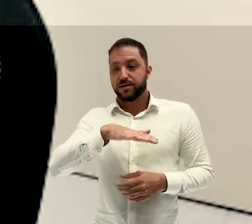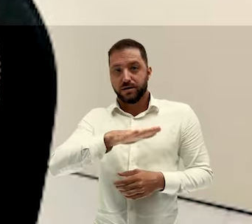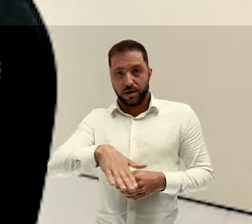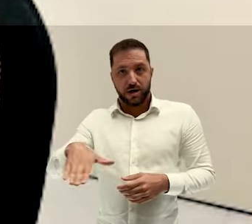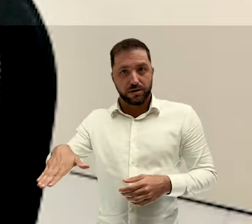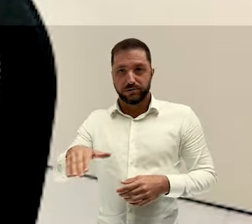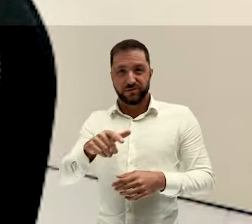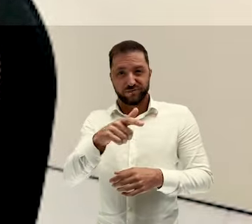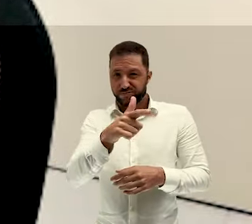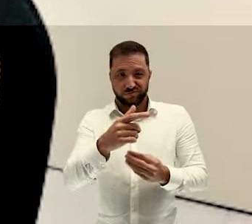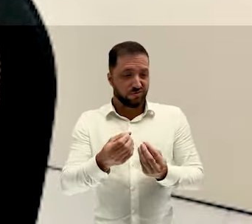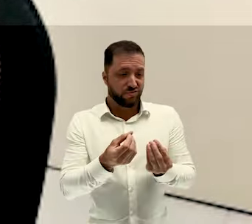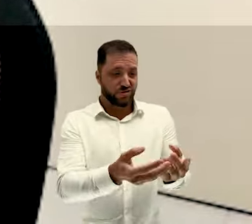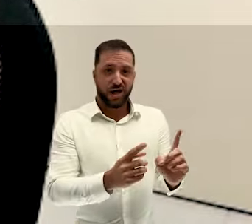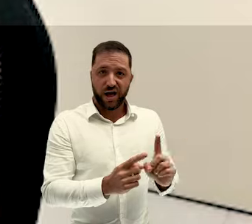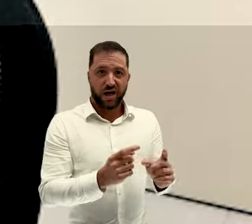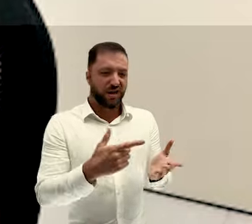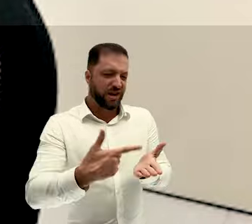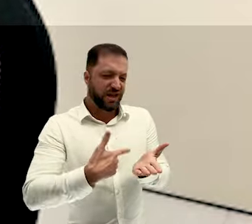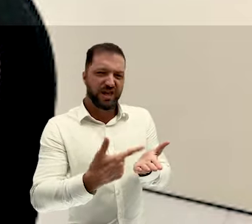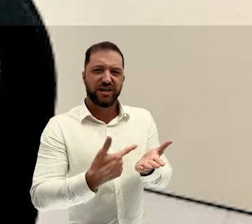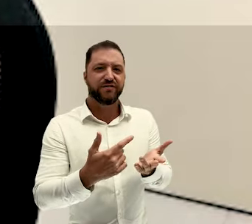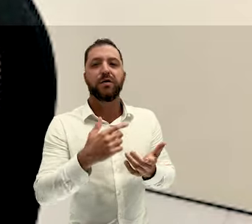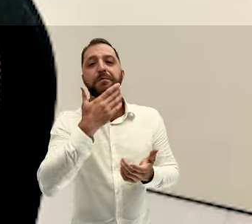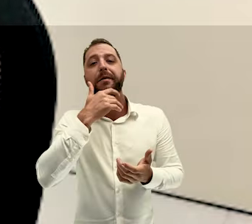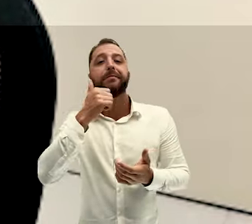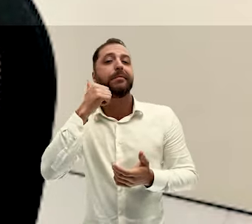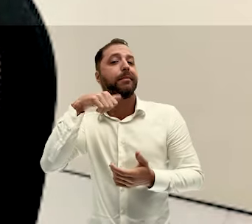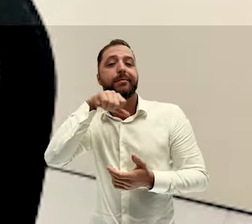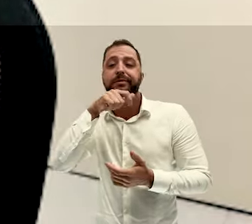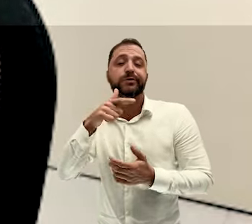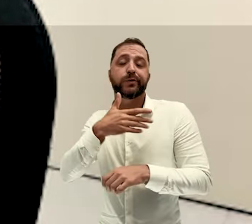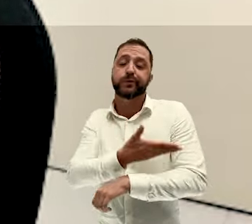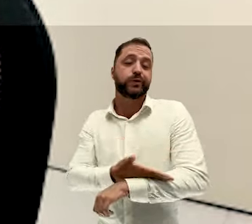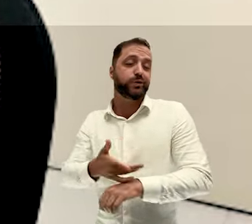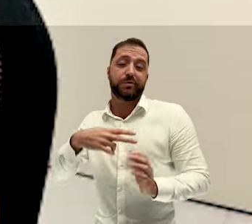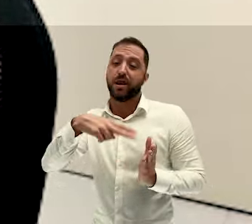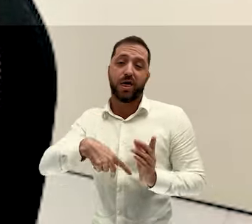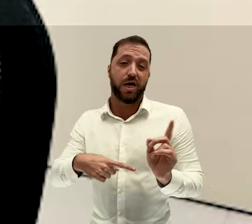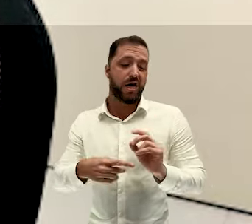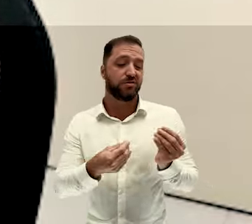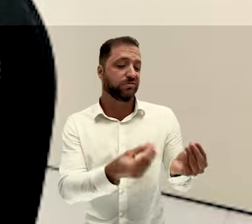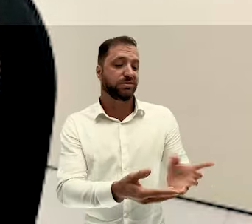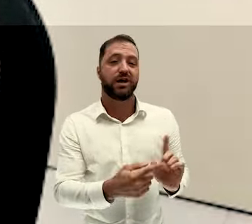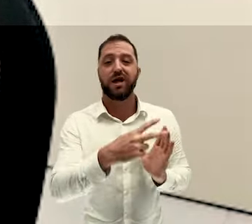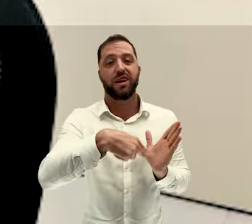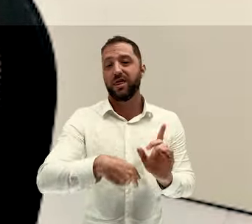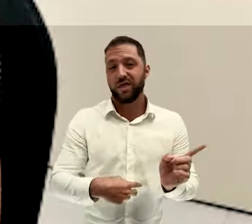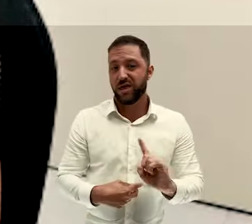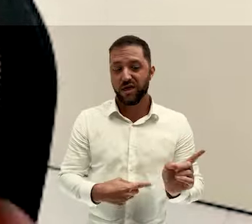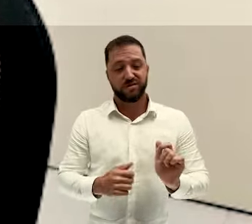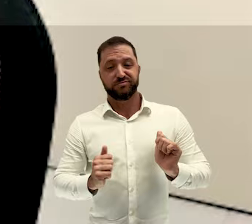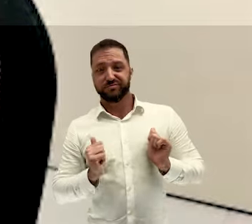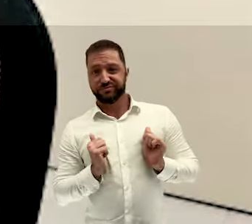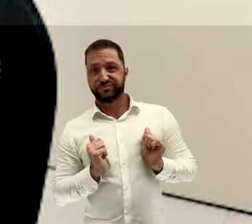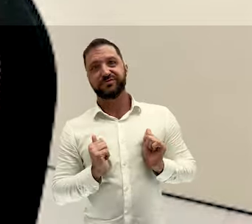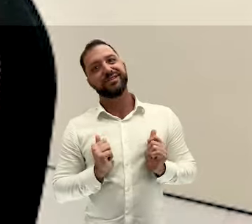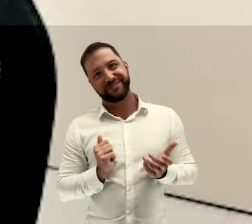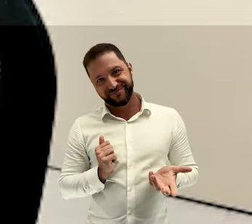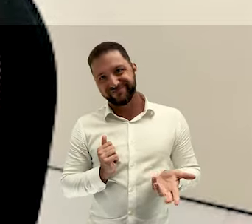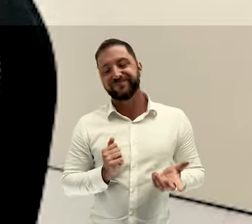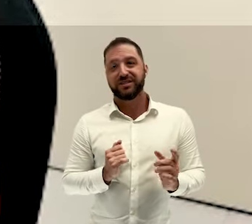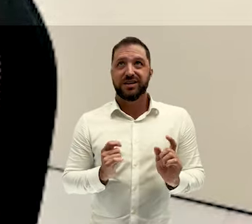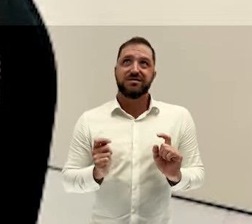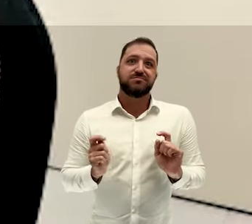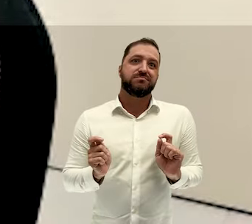criança ela não tem esse estímulo, né? Vamos supor que os pais não leem, ela vai para uma escola em que a leitura não